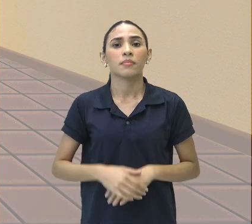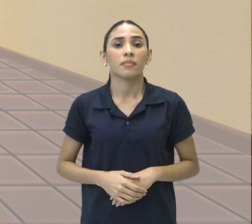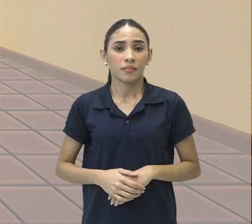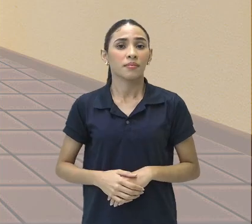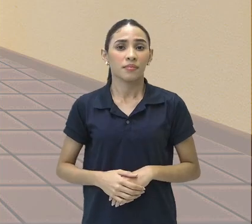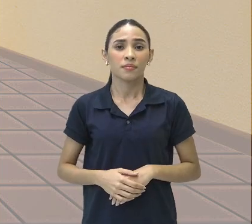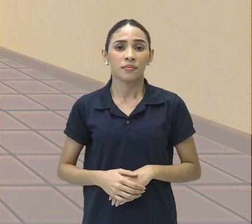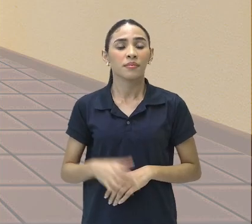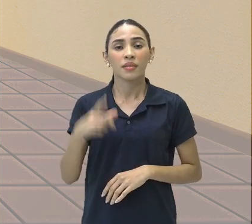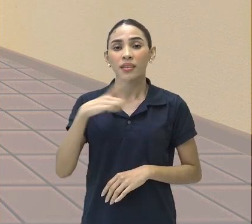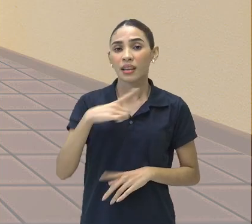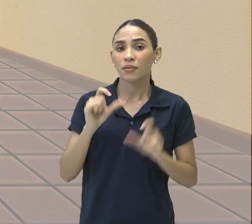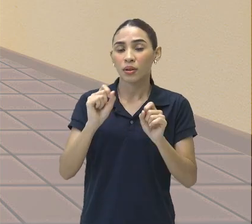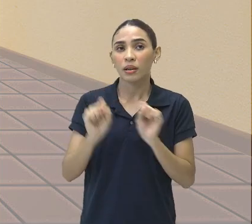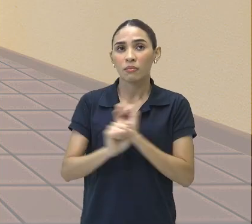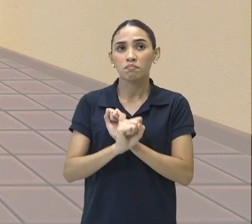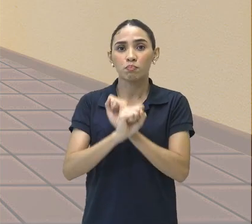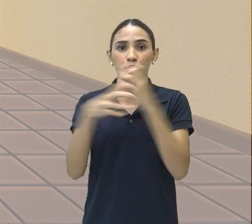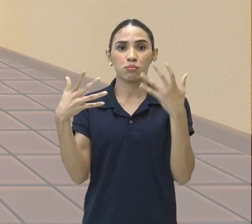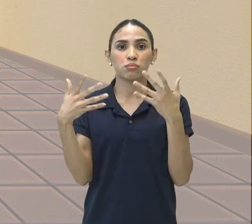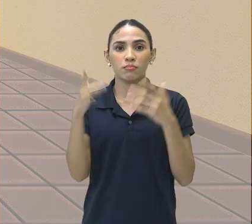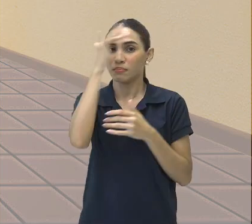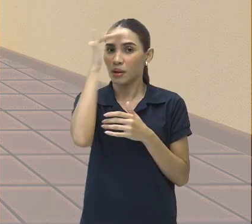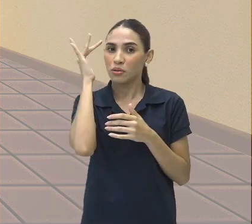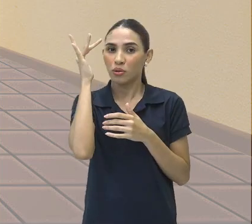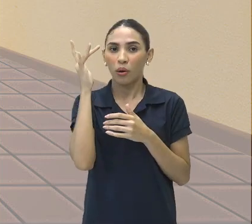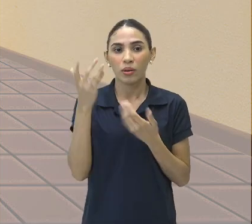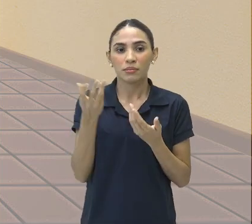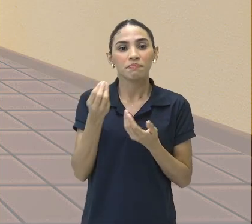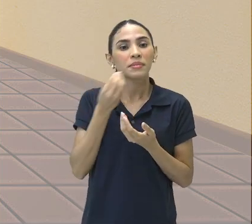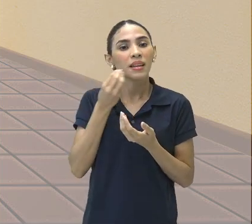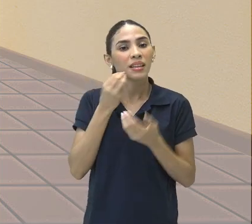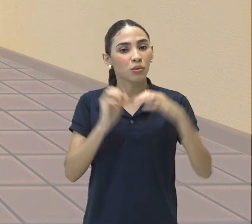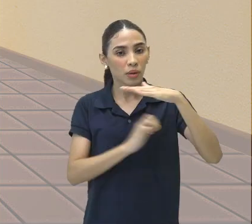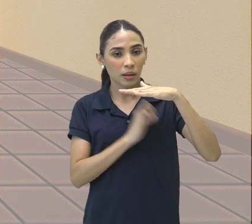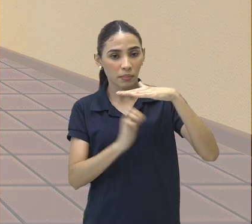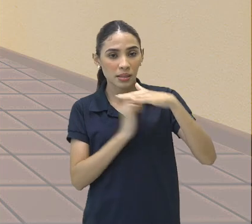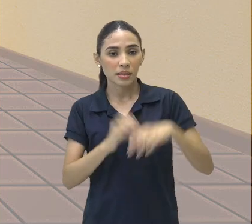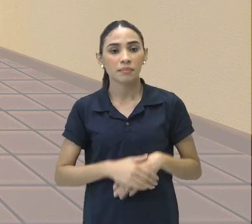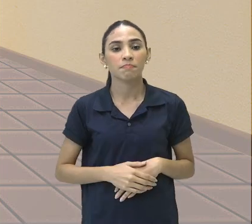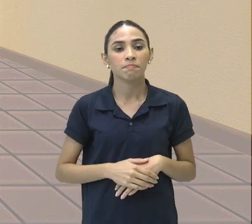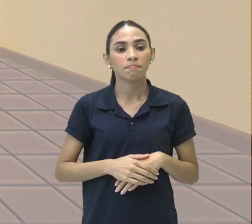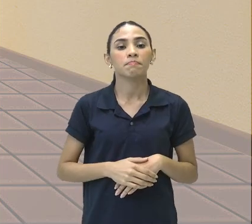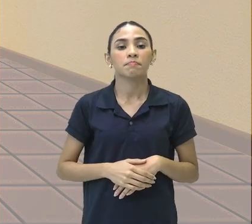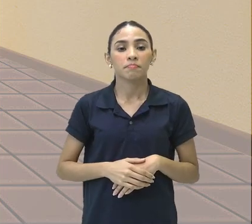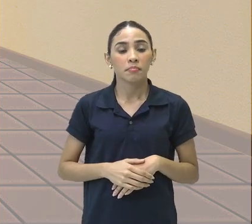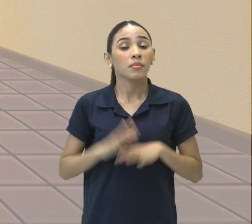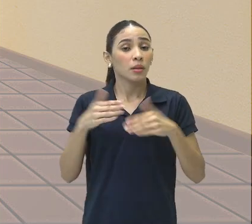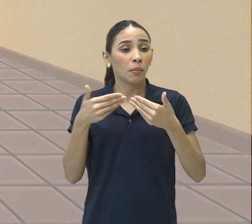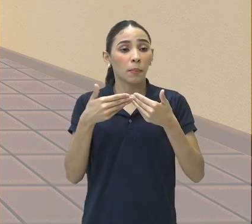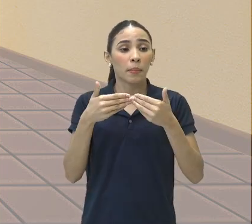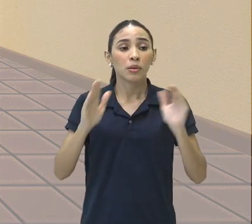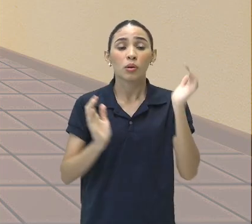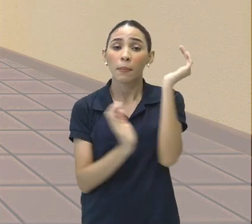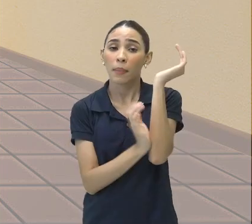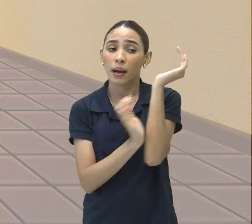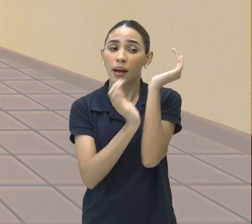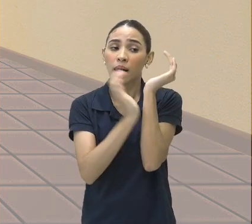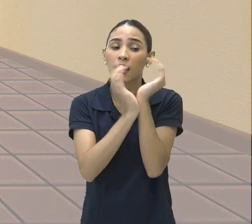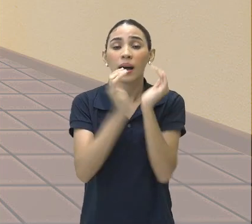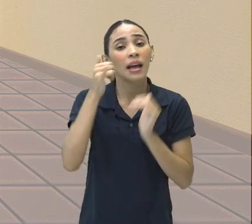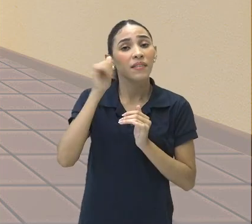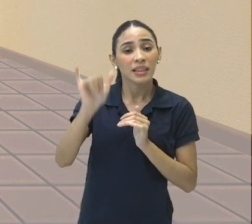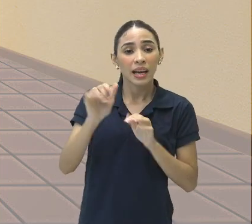houve esse boom, né, muito grande de pessoas ali. A desburocratização de processos e abertura, né, exatamente aquilo que a gente comentou.